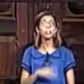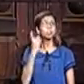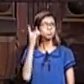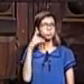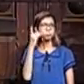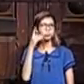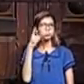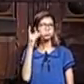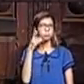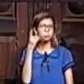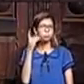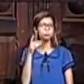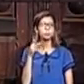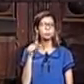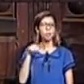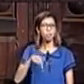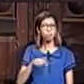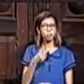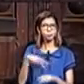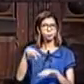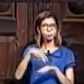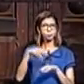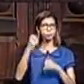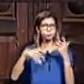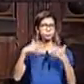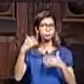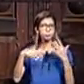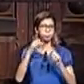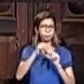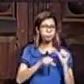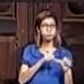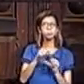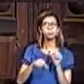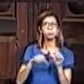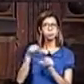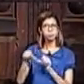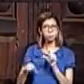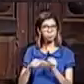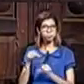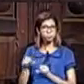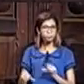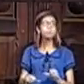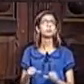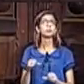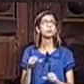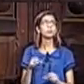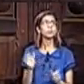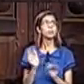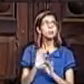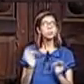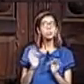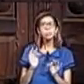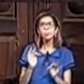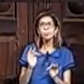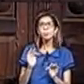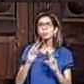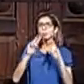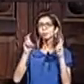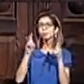se alternam nessa tribuna e, basicamente, tratam de um mesmo assunto.